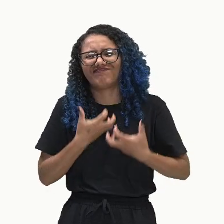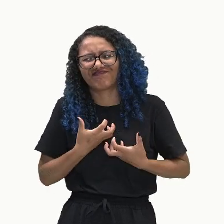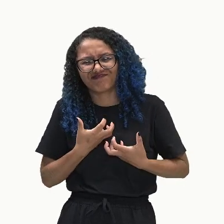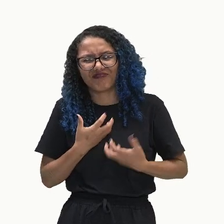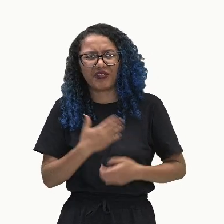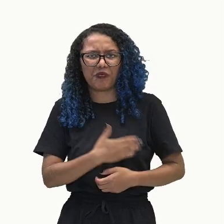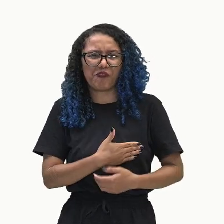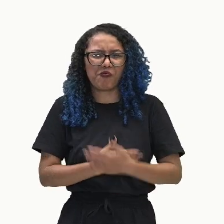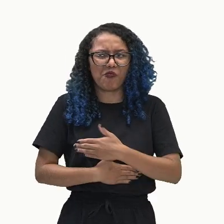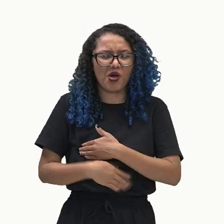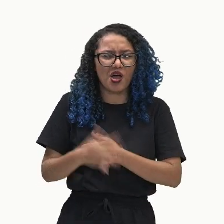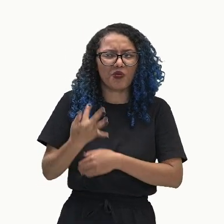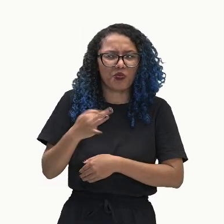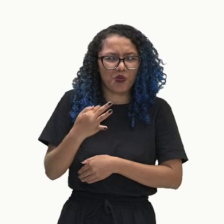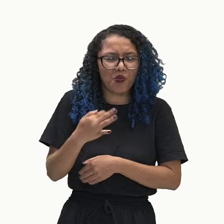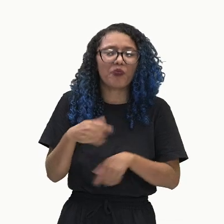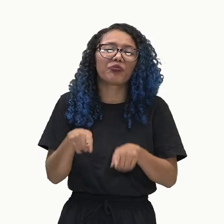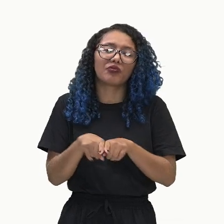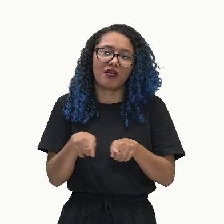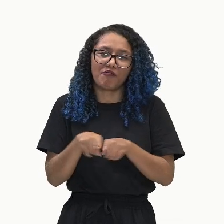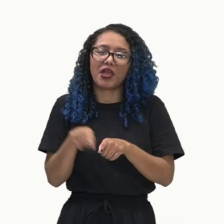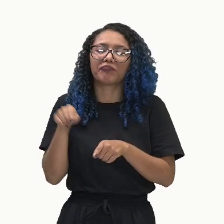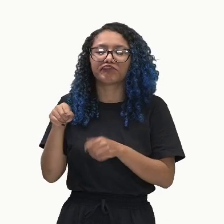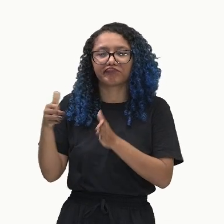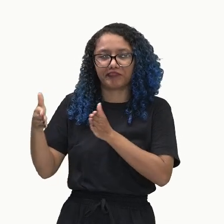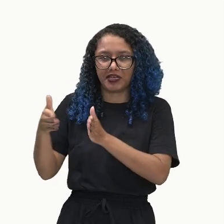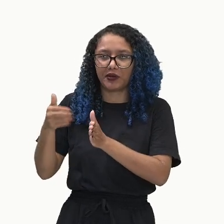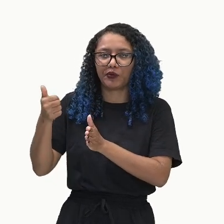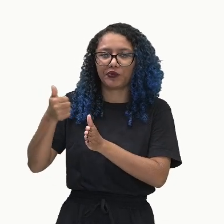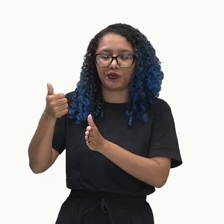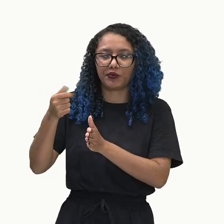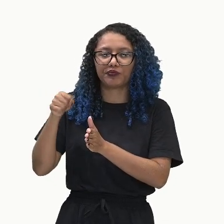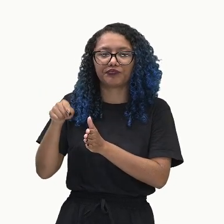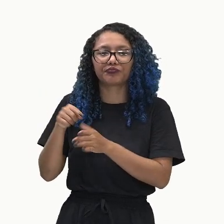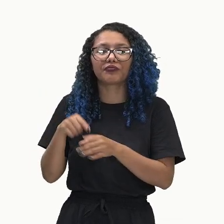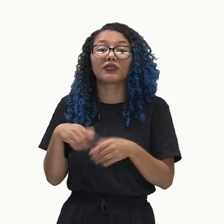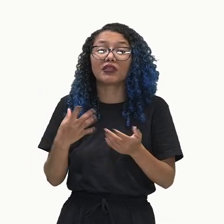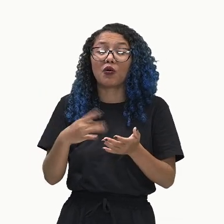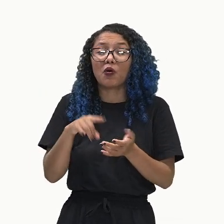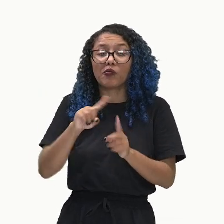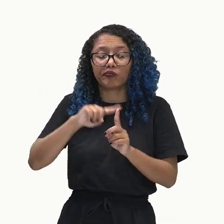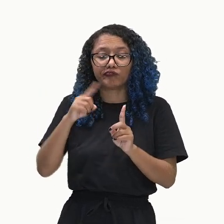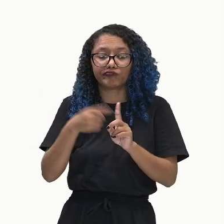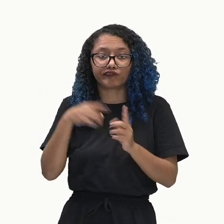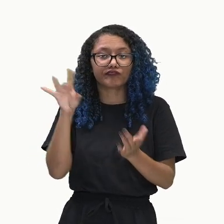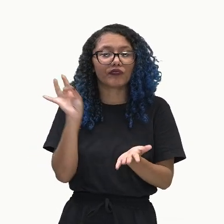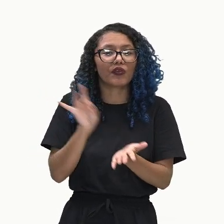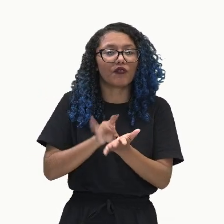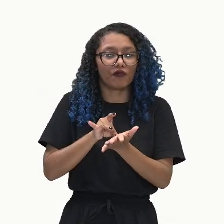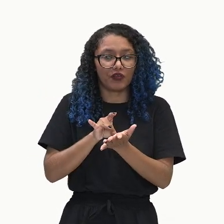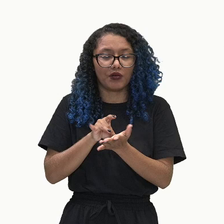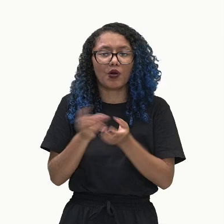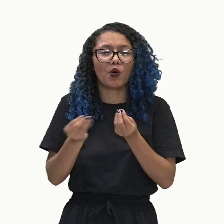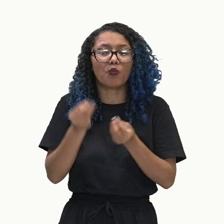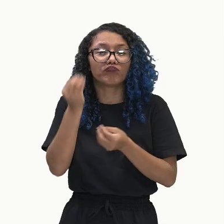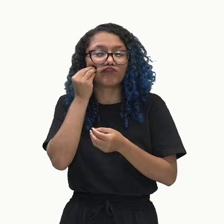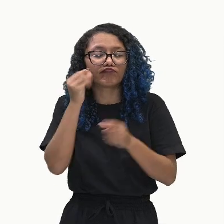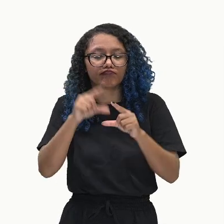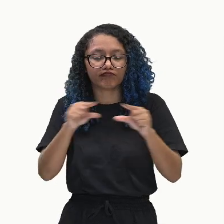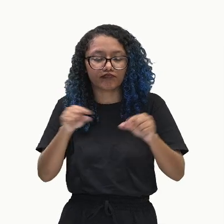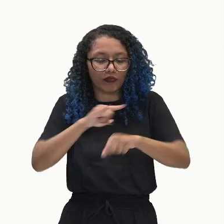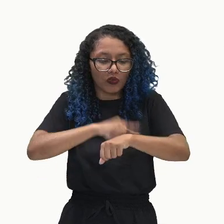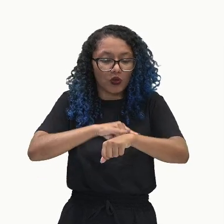vão ocorrer também nessa fase. Confirmação da gravidez sob o teste de urina ou de